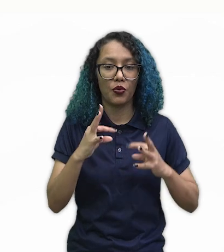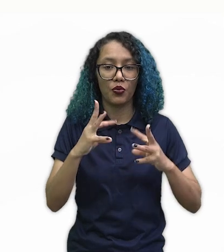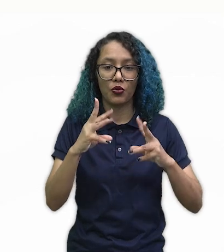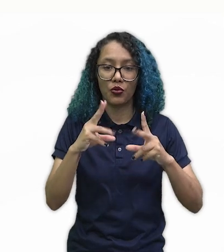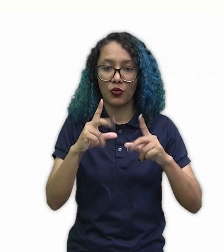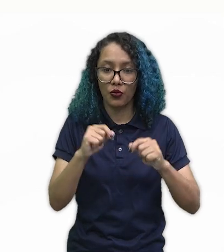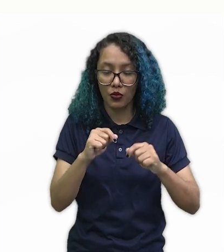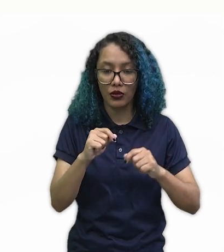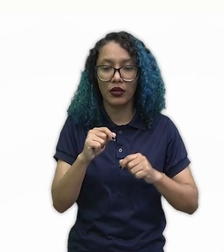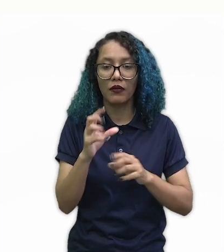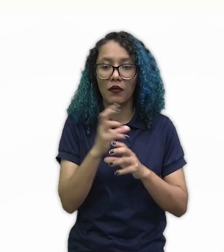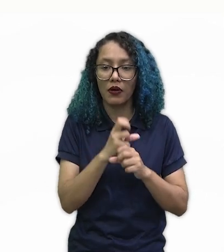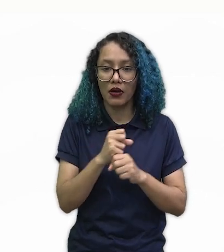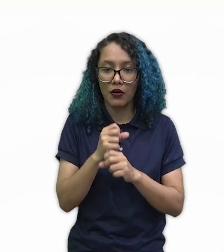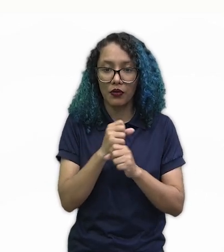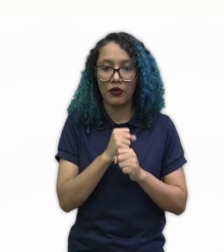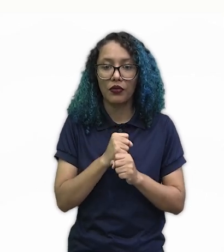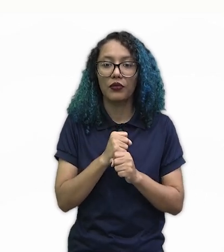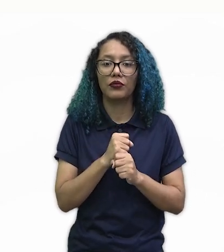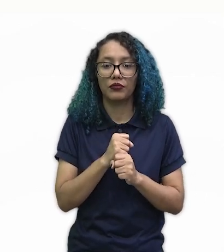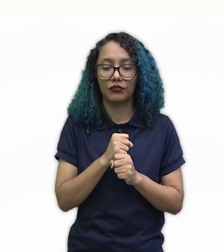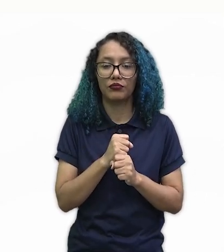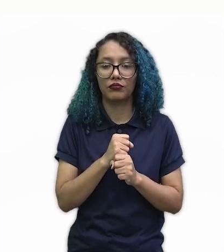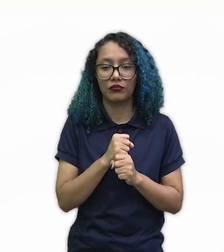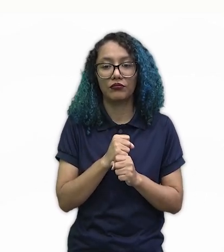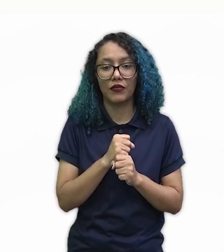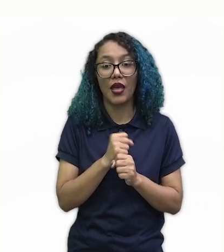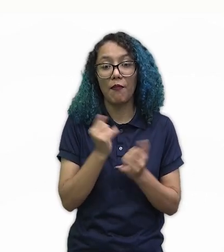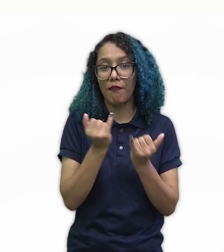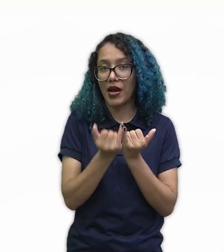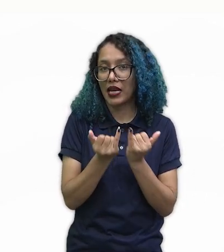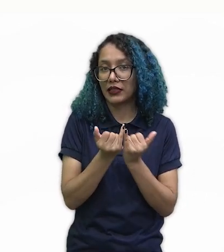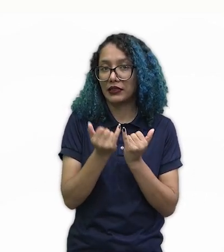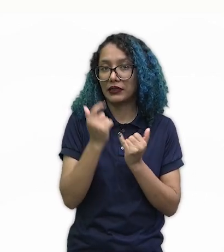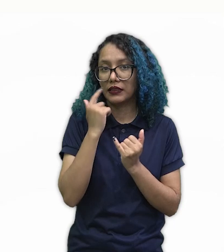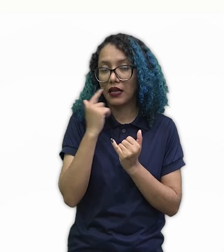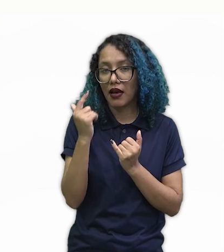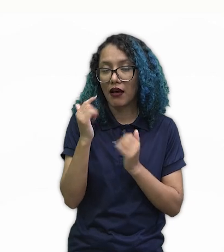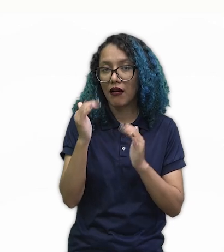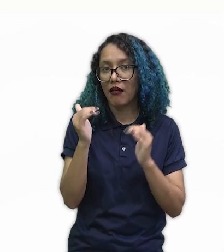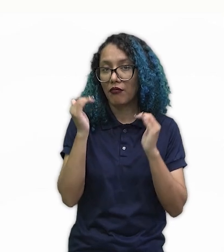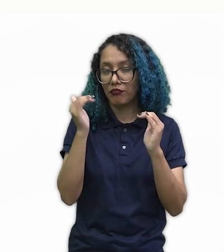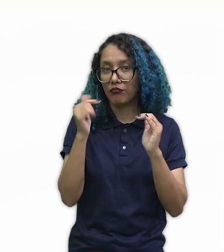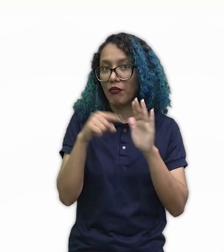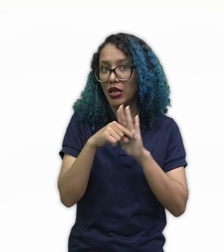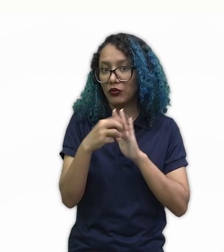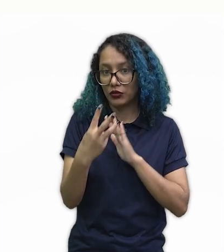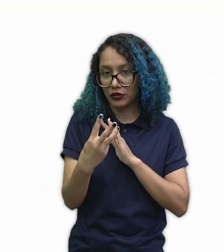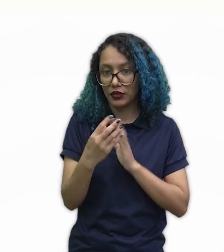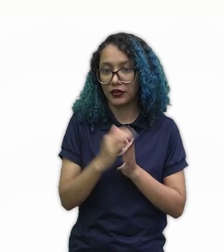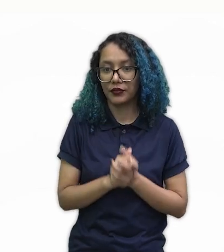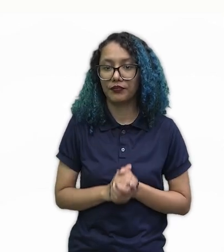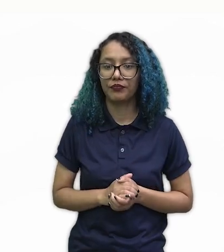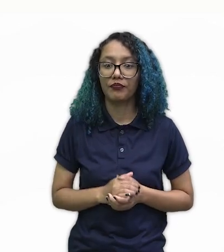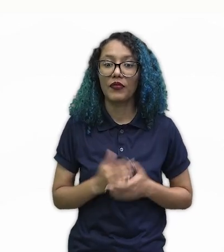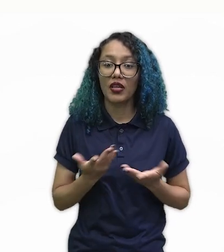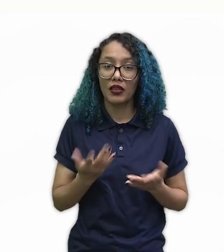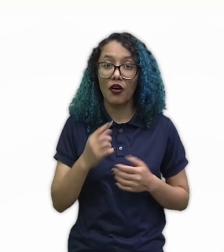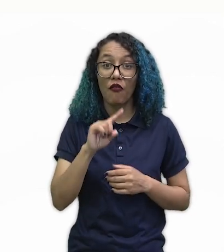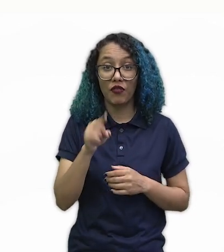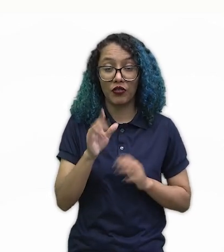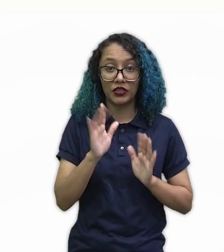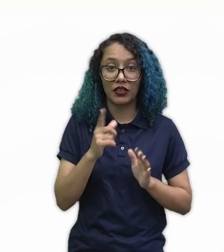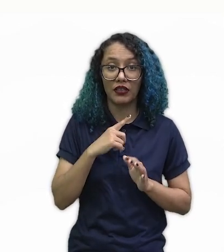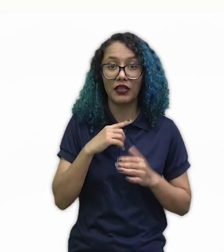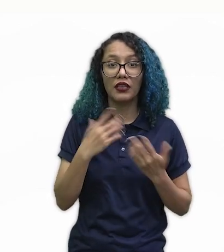essa operação aqui embaixo vai ser análoga à de cima. Então a gente tem um número decimal, já